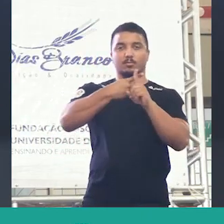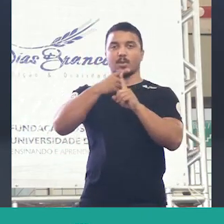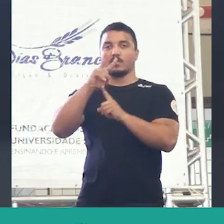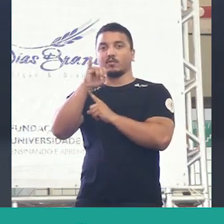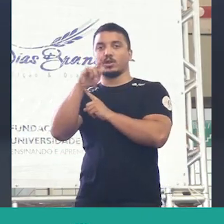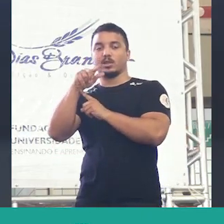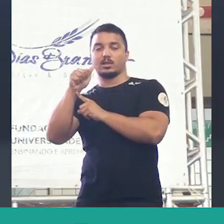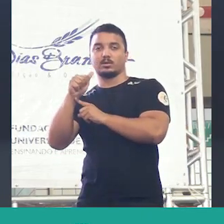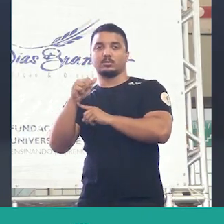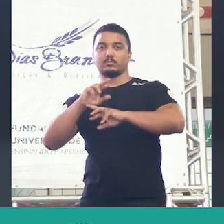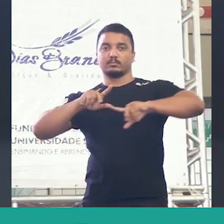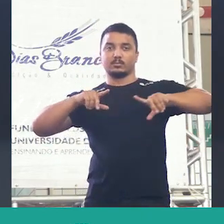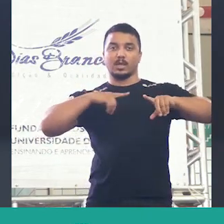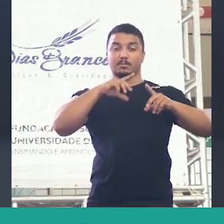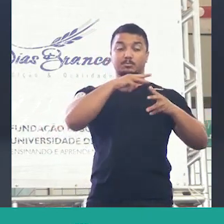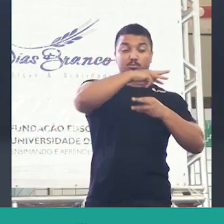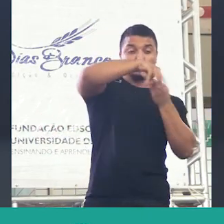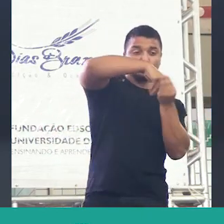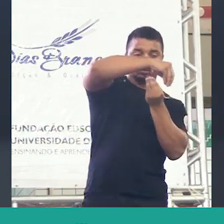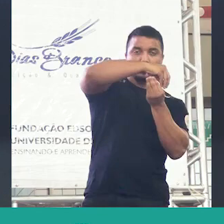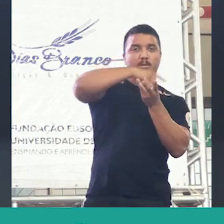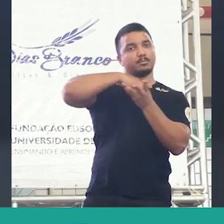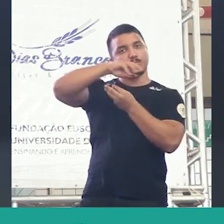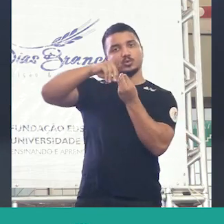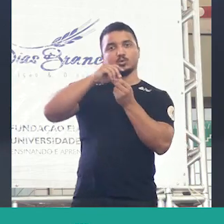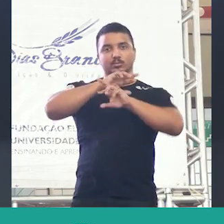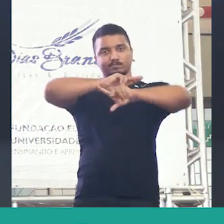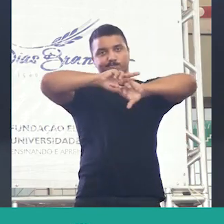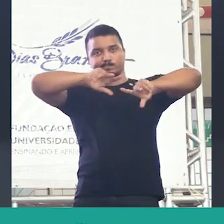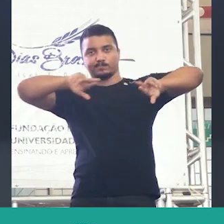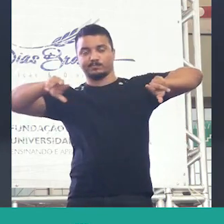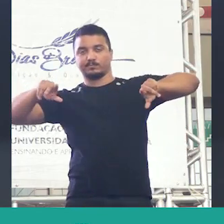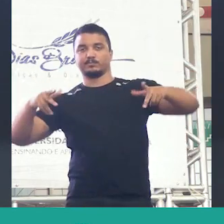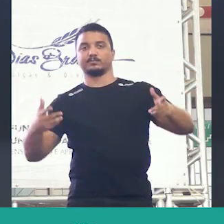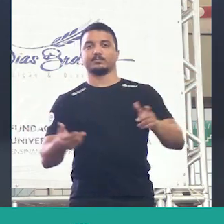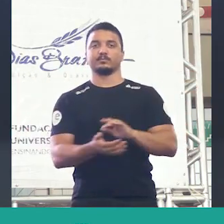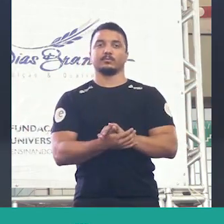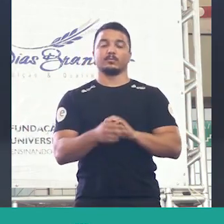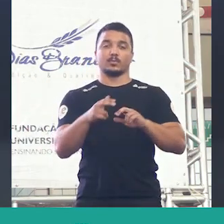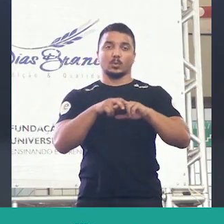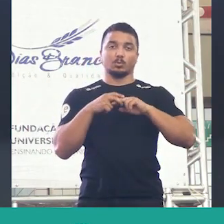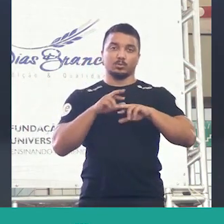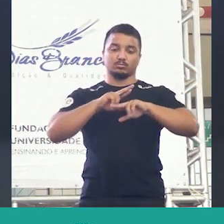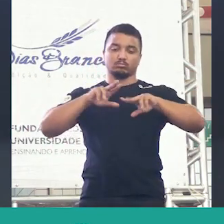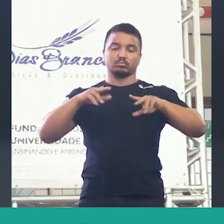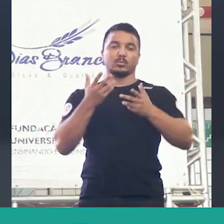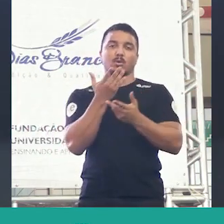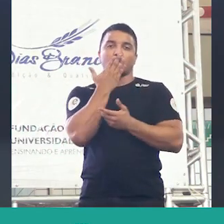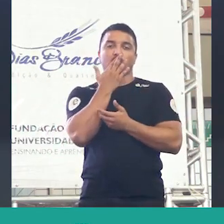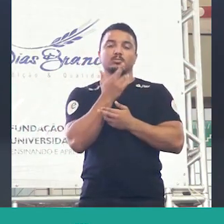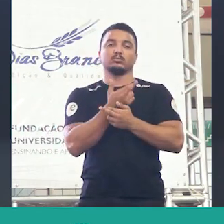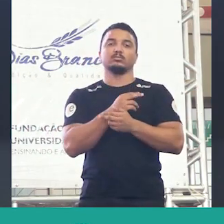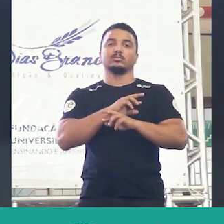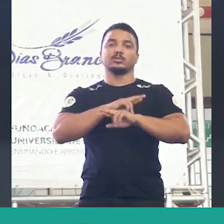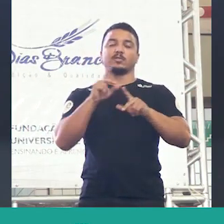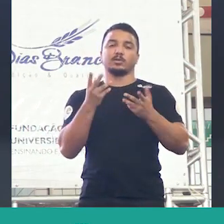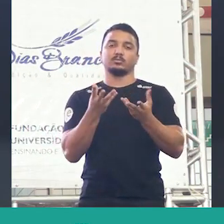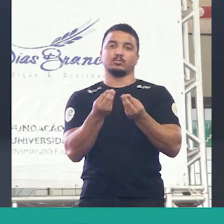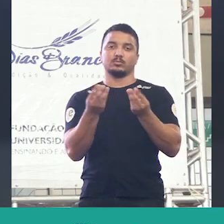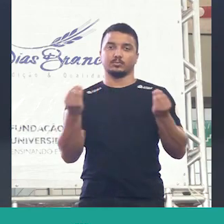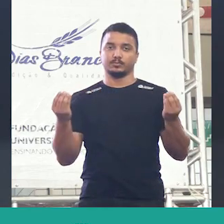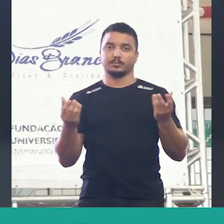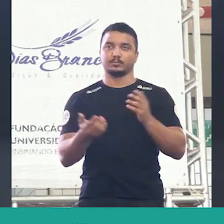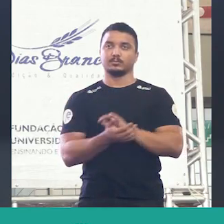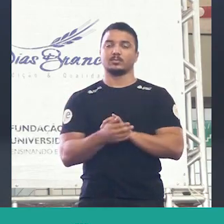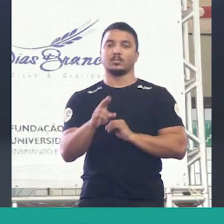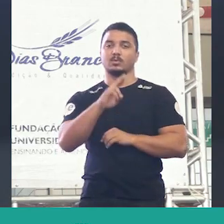cor. Vermelho, violeta e laranja, outra. Vocês estão me entendendo ou não? Beleza? Uma infinidade de cores. Essas são os